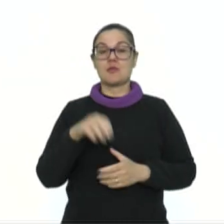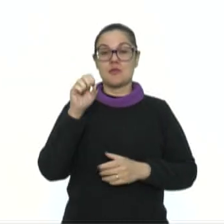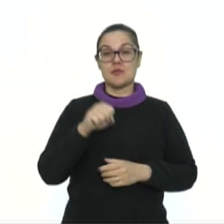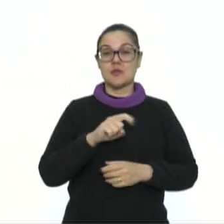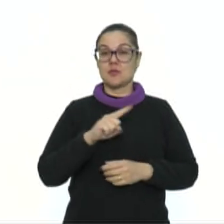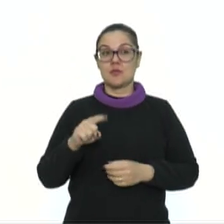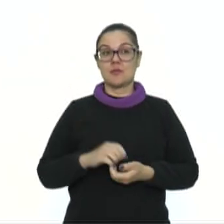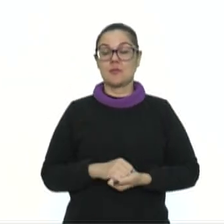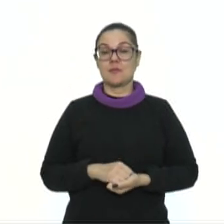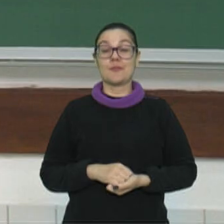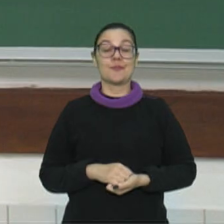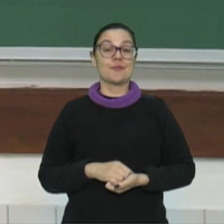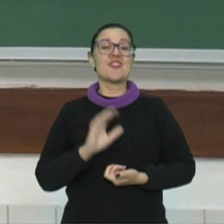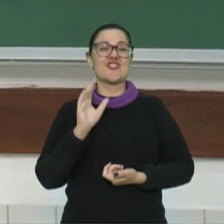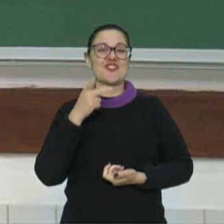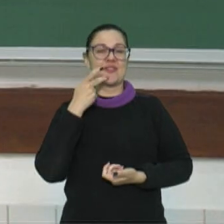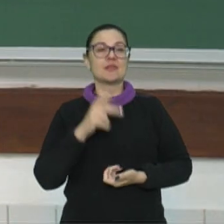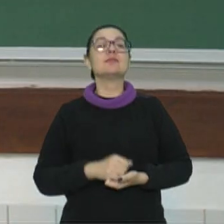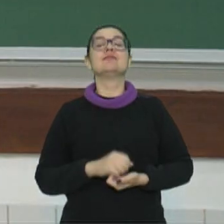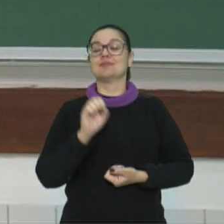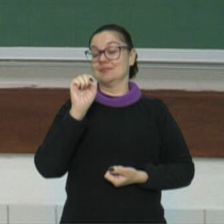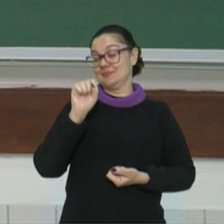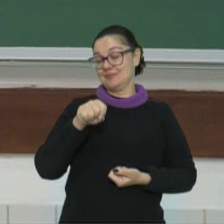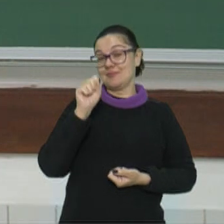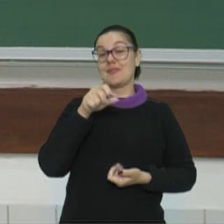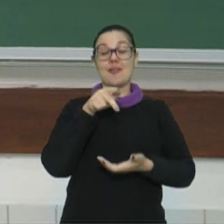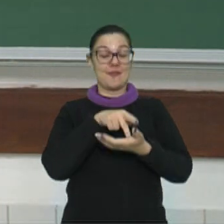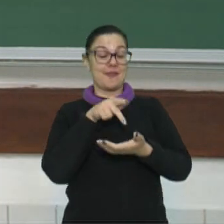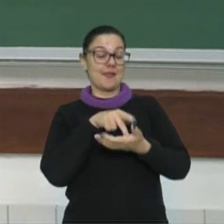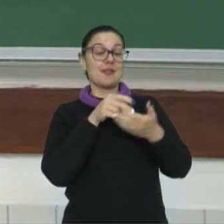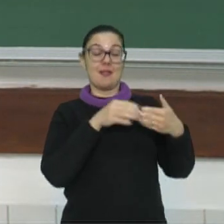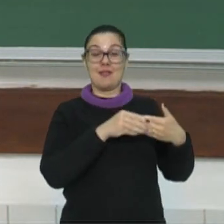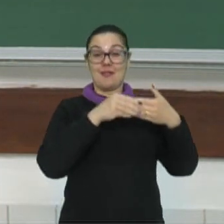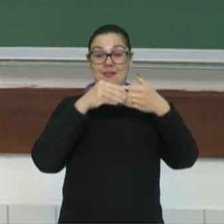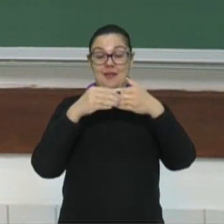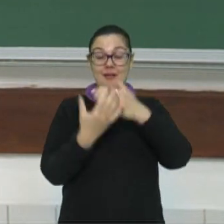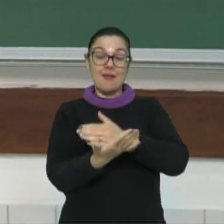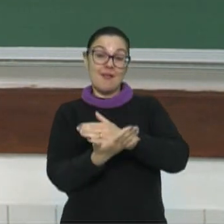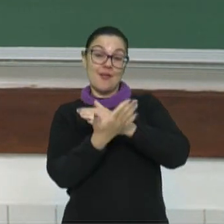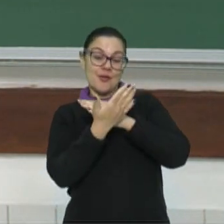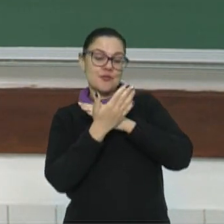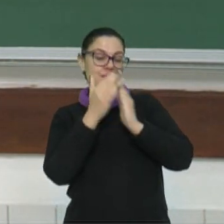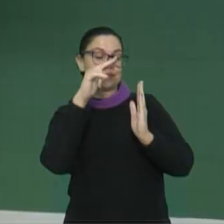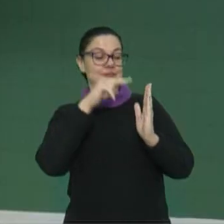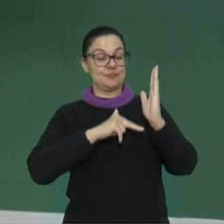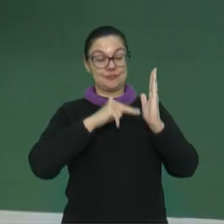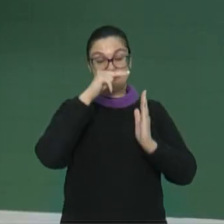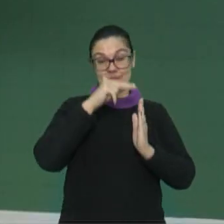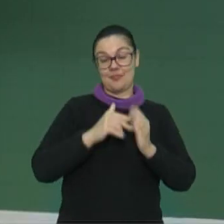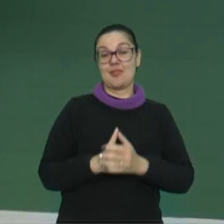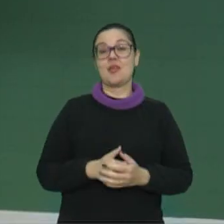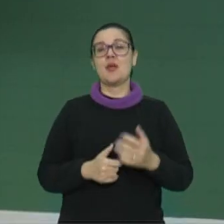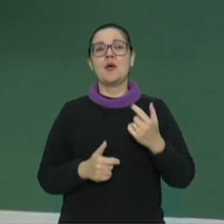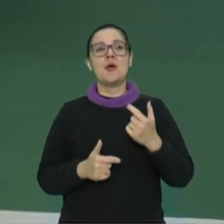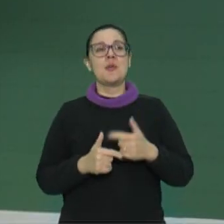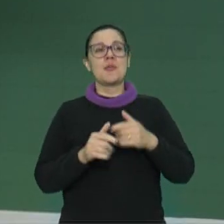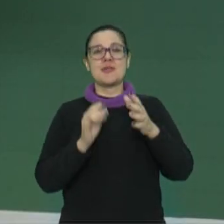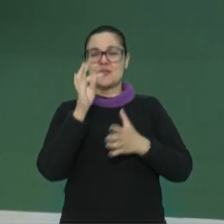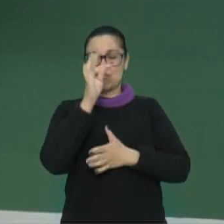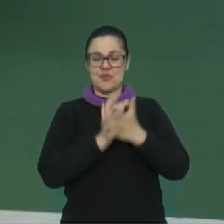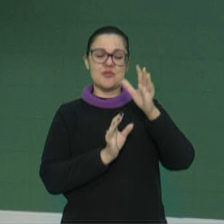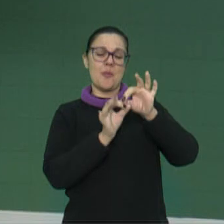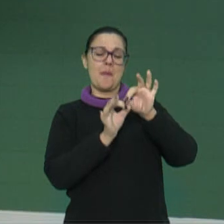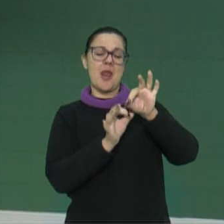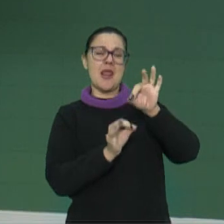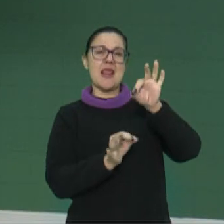Sim ou não? A gente já falou, né? Verdadeiro, ele nos guia na leitura, ele ajuda muito, gente. Às vezes o texto é muito longo,